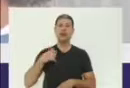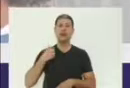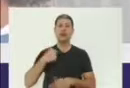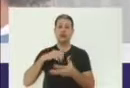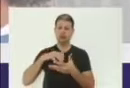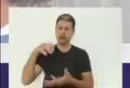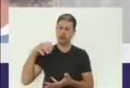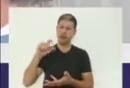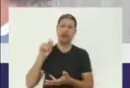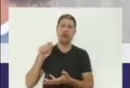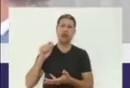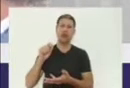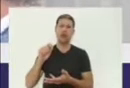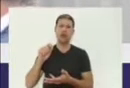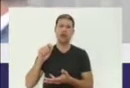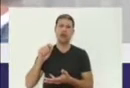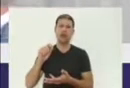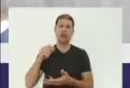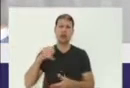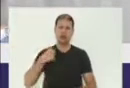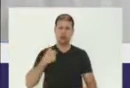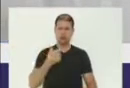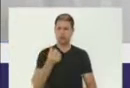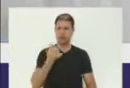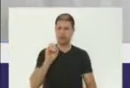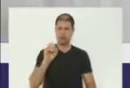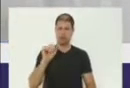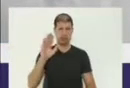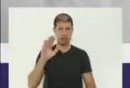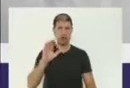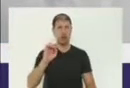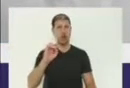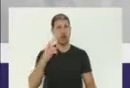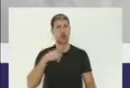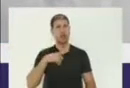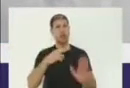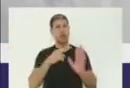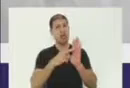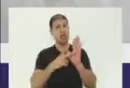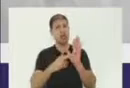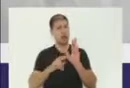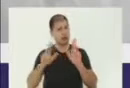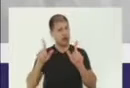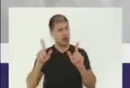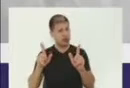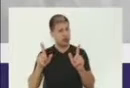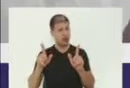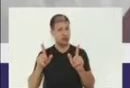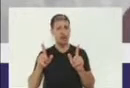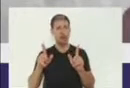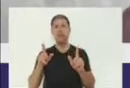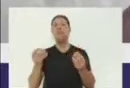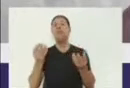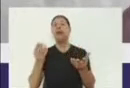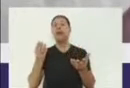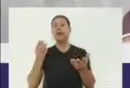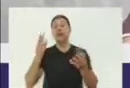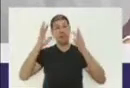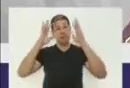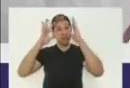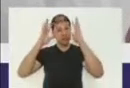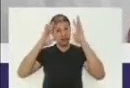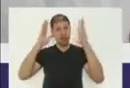é o mesmo idoso dos 60 anos para cima ou nós temos algumas regras e leis diferenciadas para que nós possamos pensar